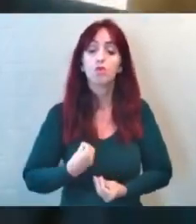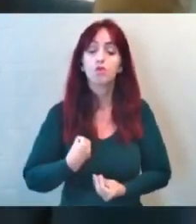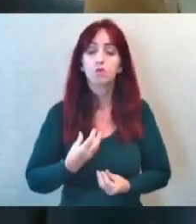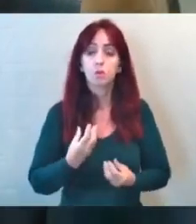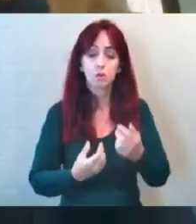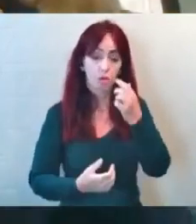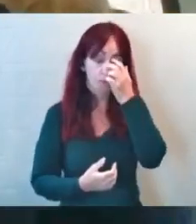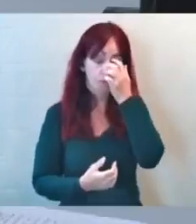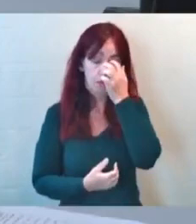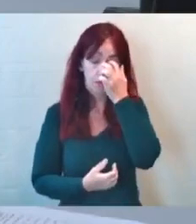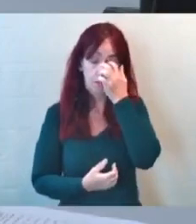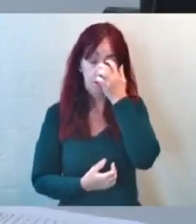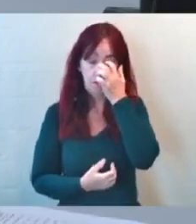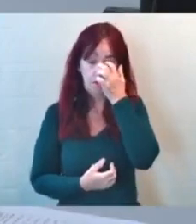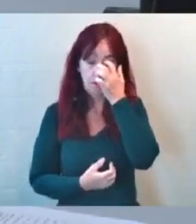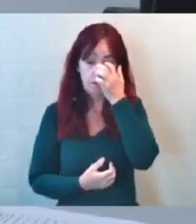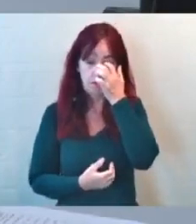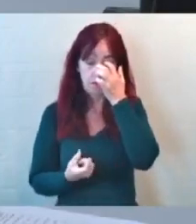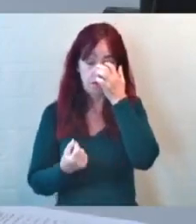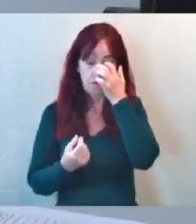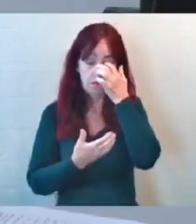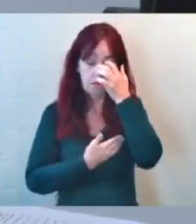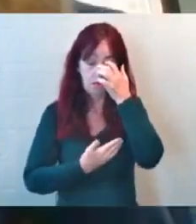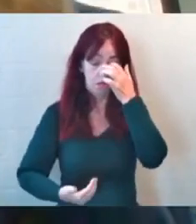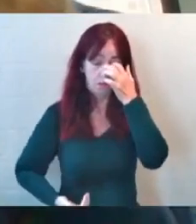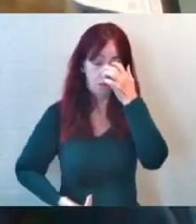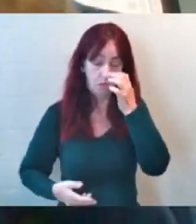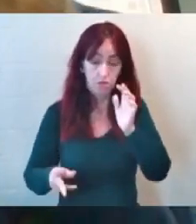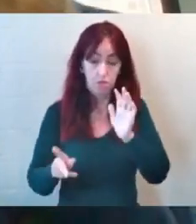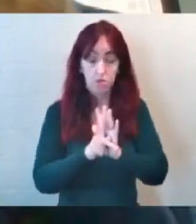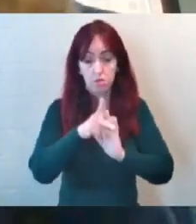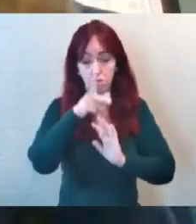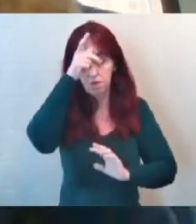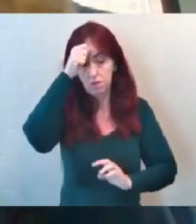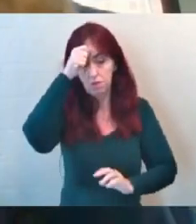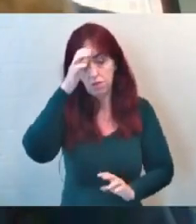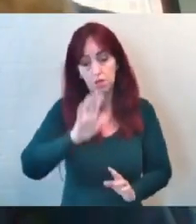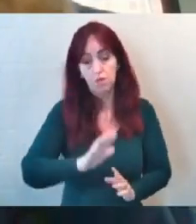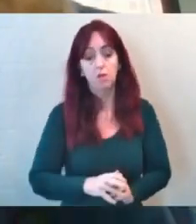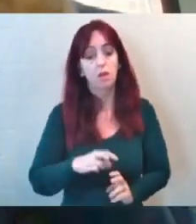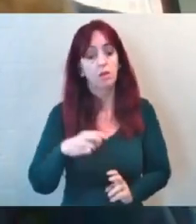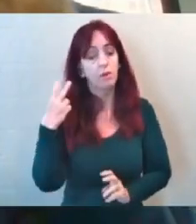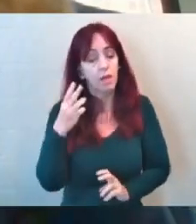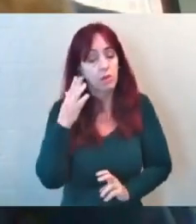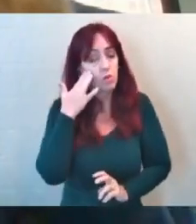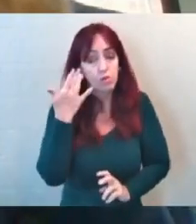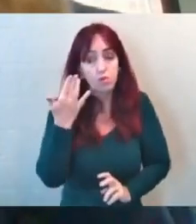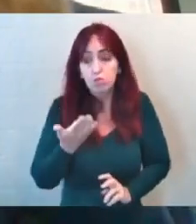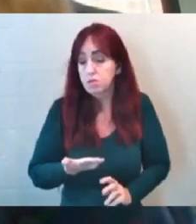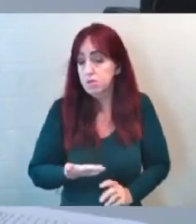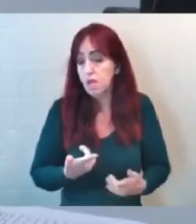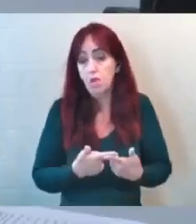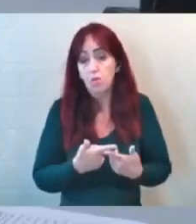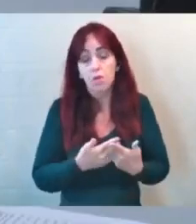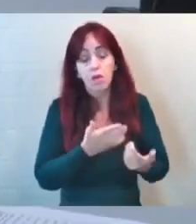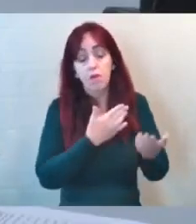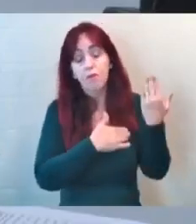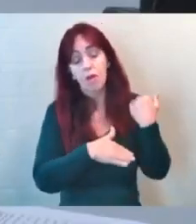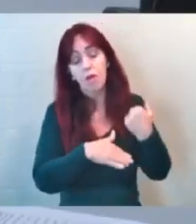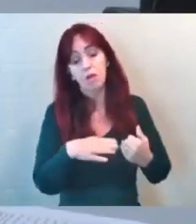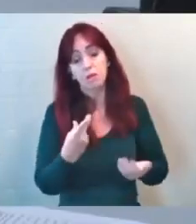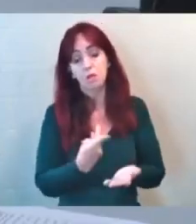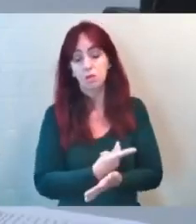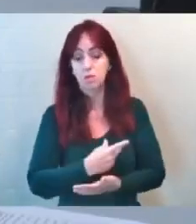O dinheiro é público, só da prefeitura. Vereador, eu não posso opinar sobre um acordo que Mas foi esse é o problema, o